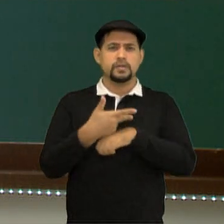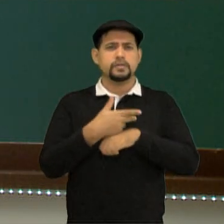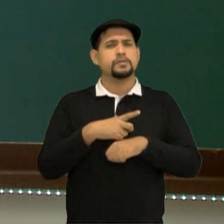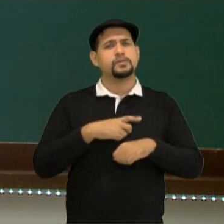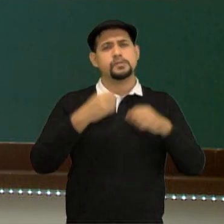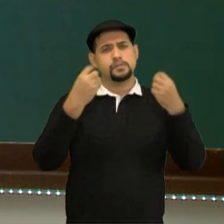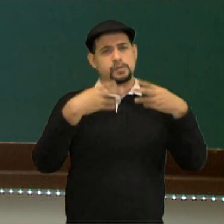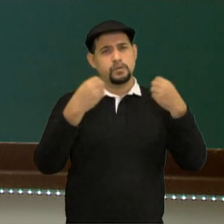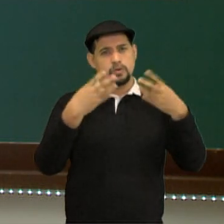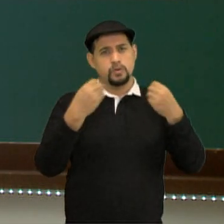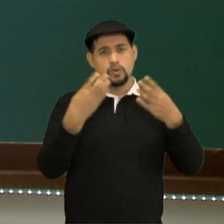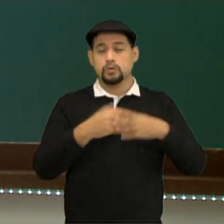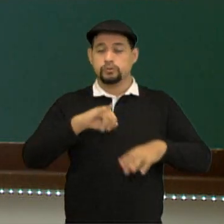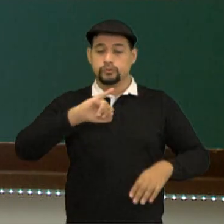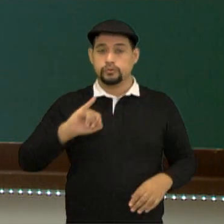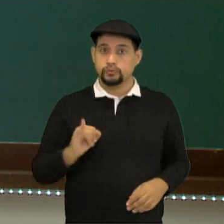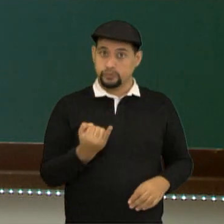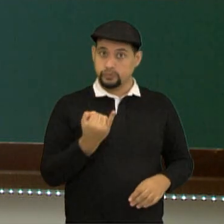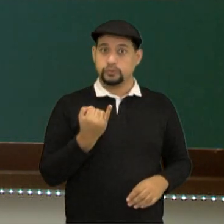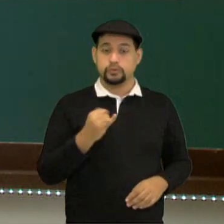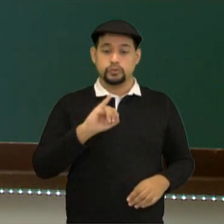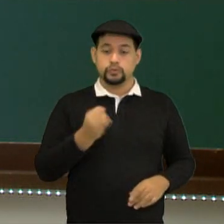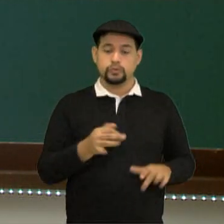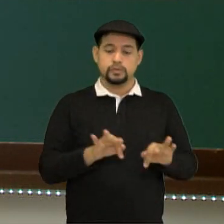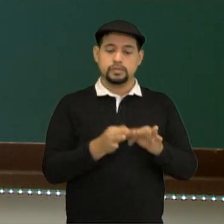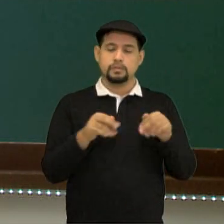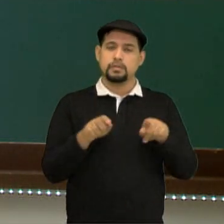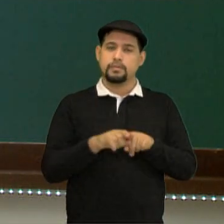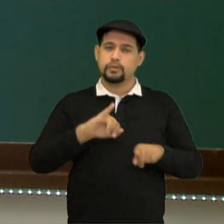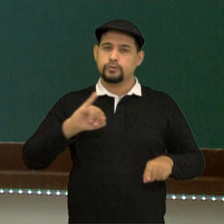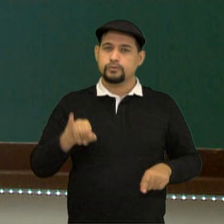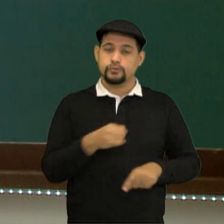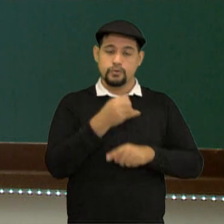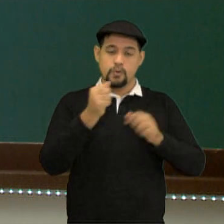fez a retomada de juros simples, de